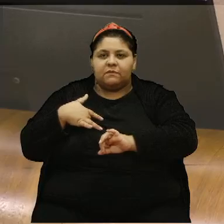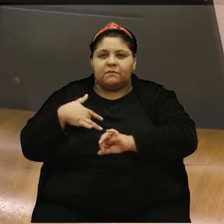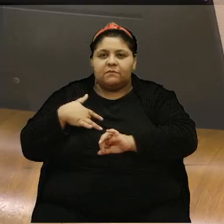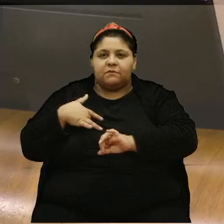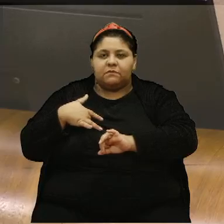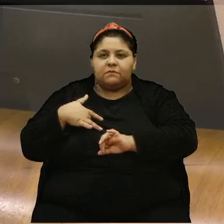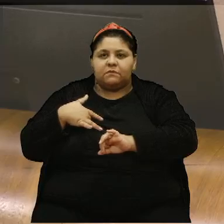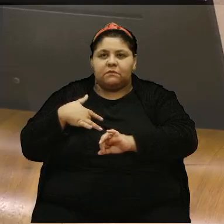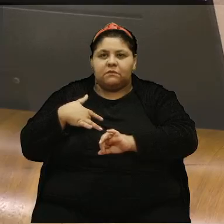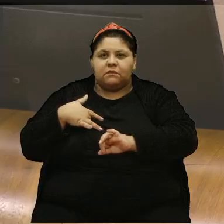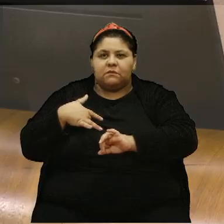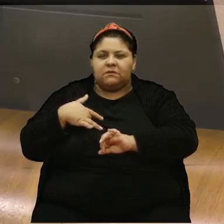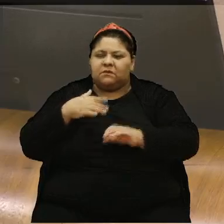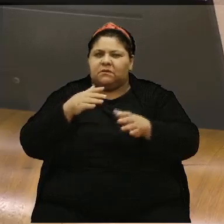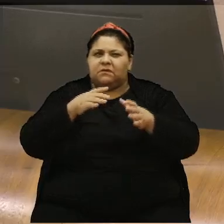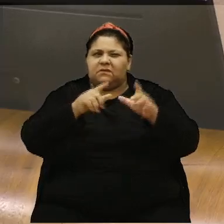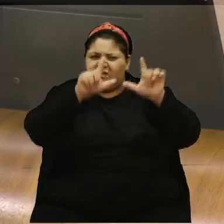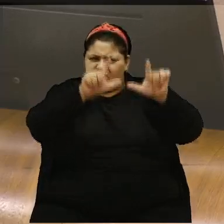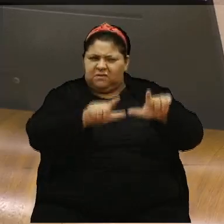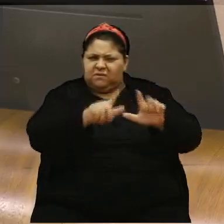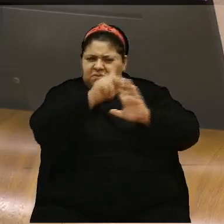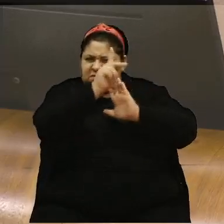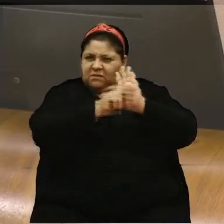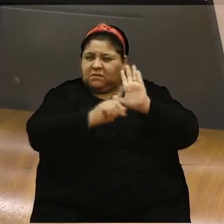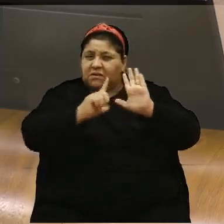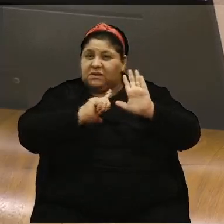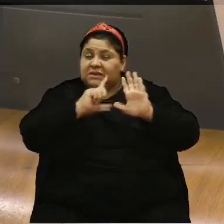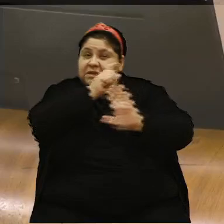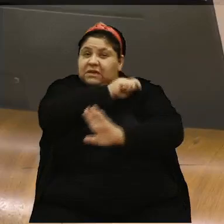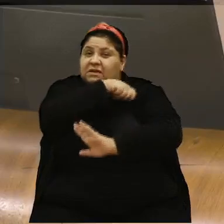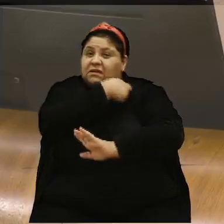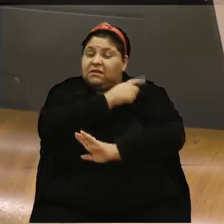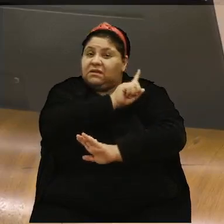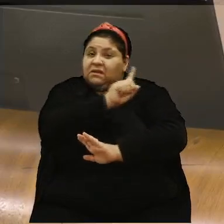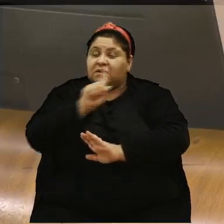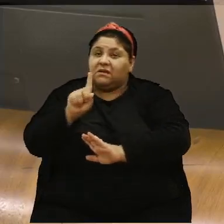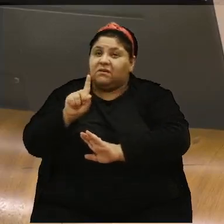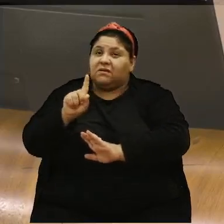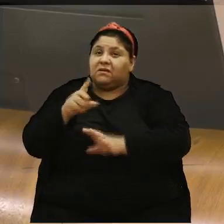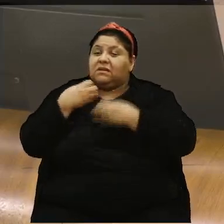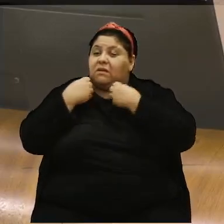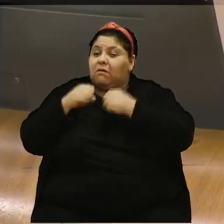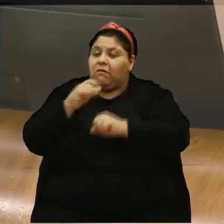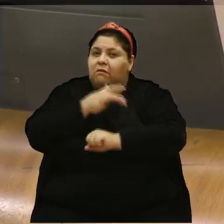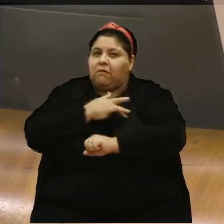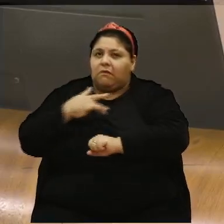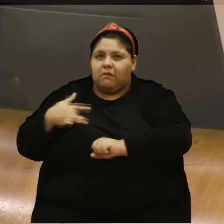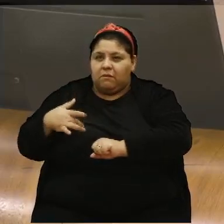a Secretaria, o Escritório de Projetos, alguma coisa que tem que fiscalizar e não a Secretaria da Saúde. Então,